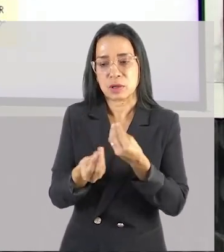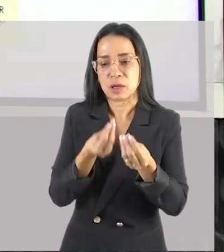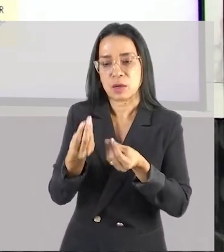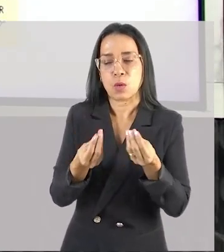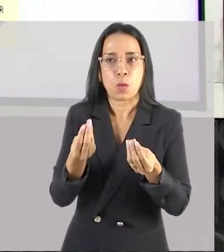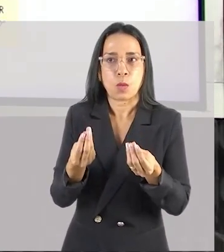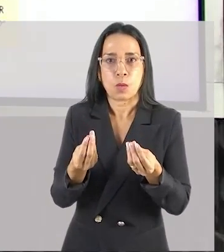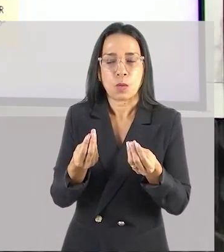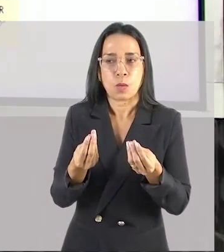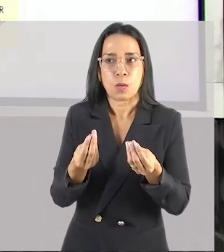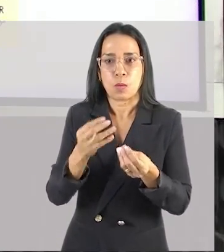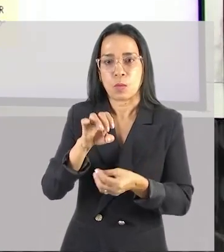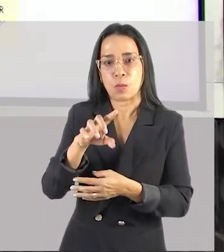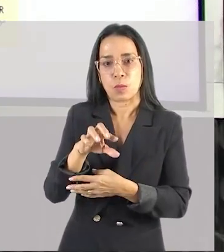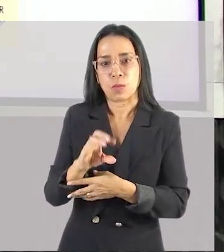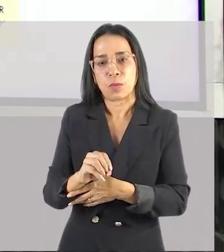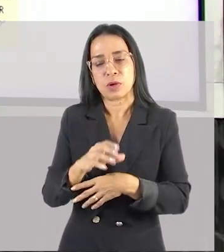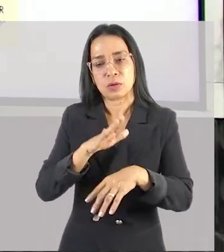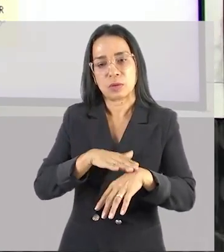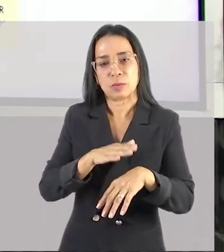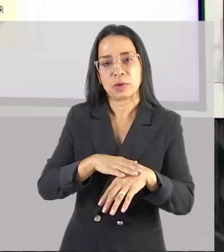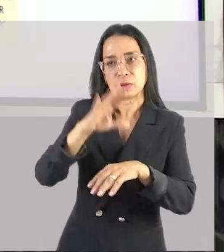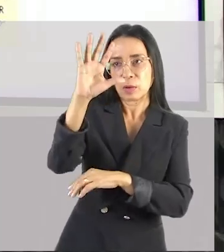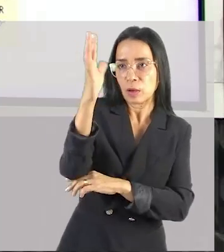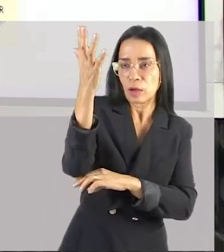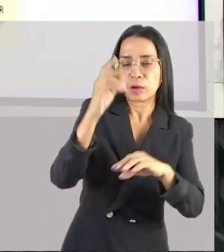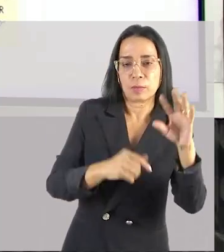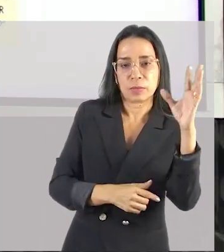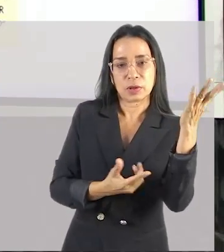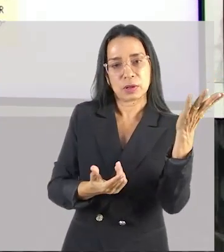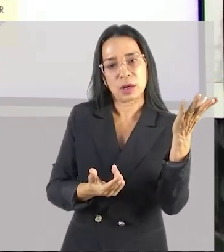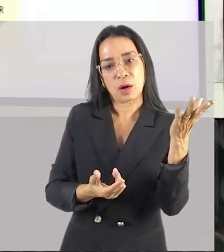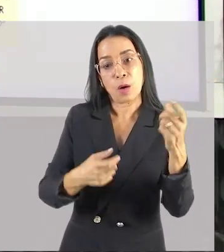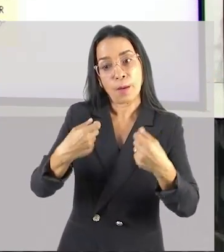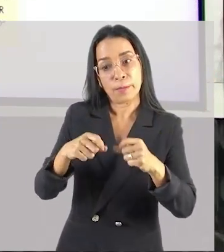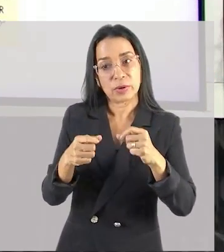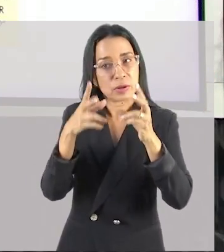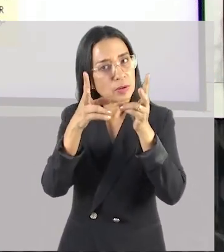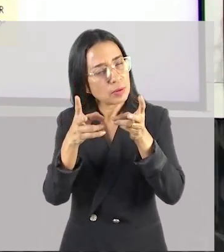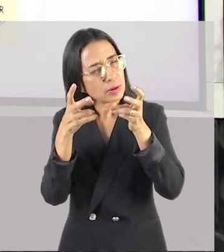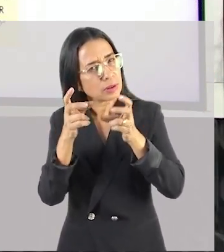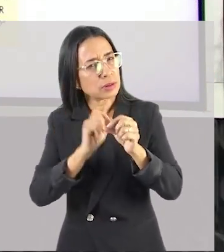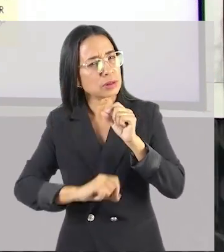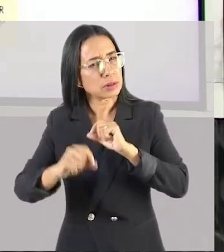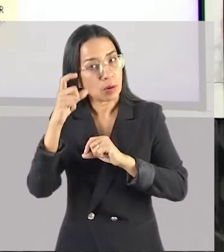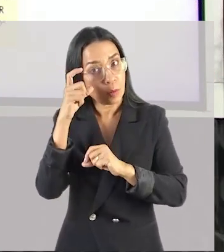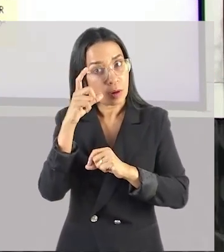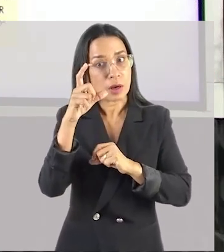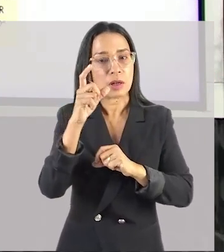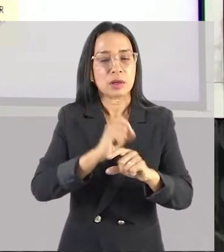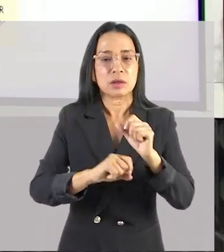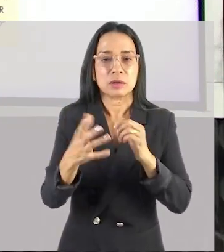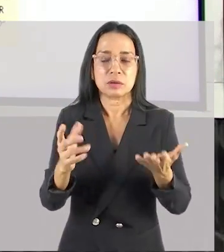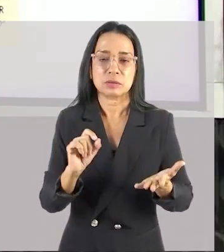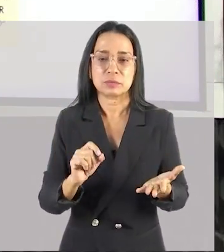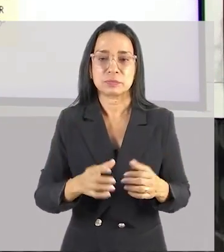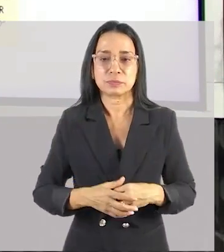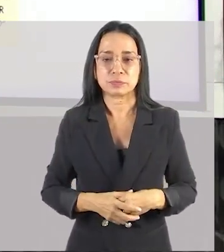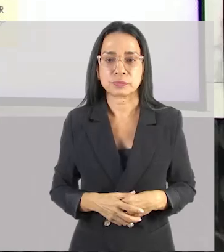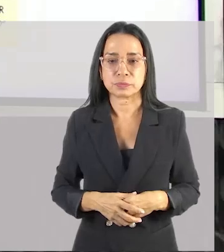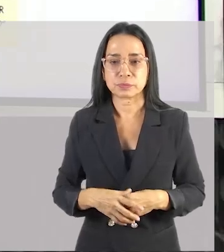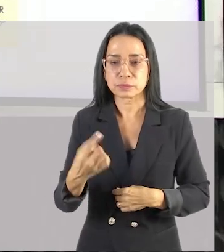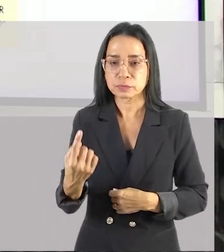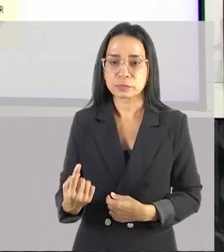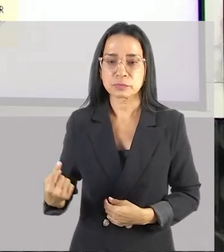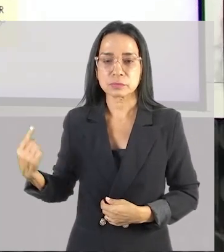ambiental. Então, isso já é para a gente ficar também de antena ligada, porque pode ser uma indicação desse ano, tá bom? Olha isso, desenvolvimento